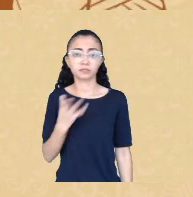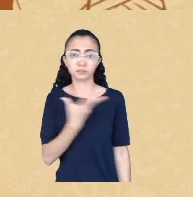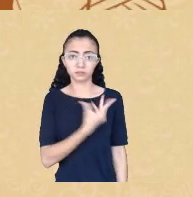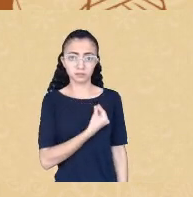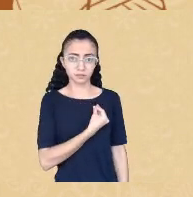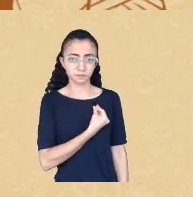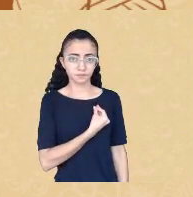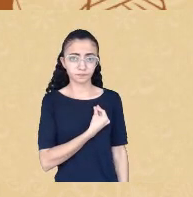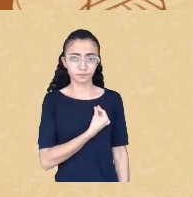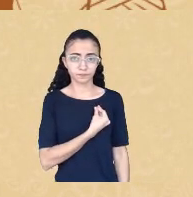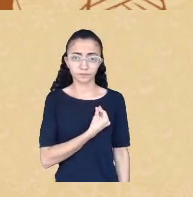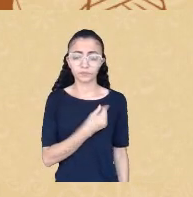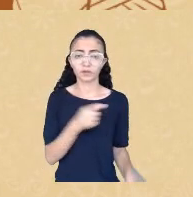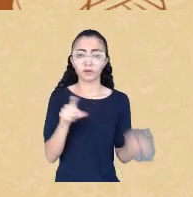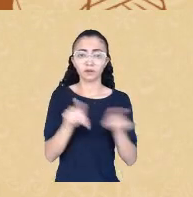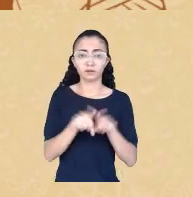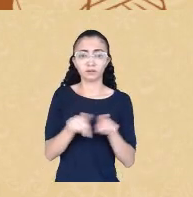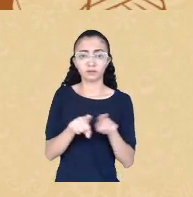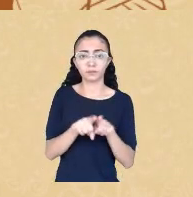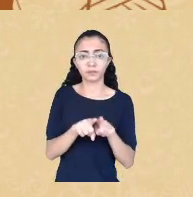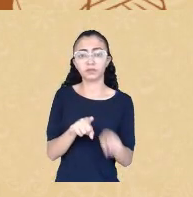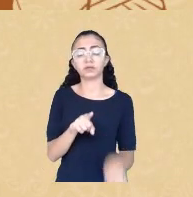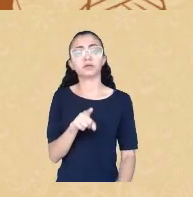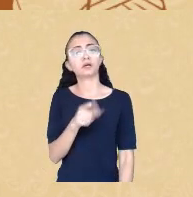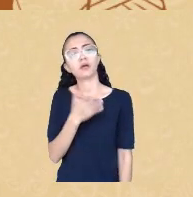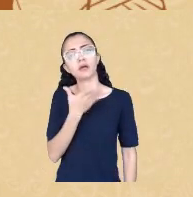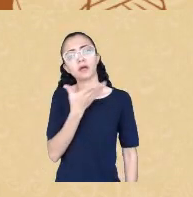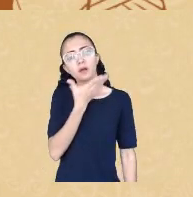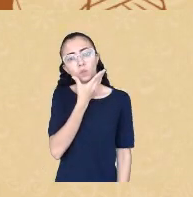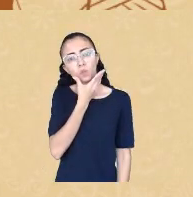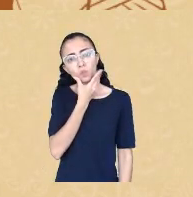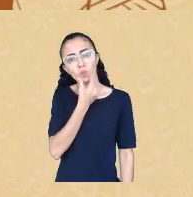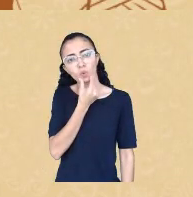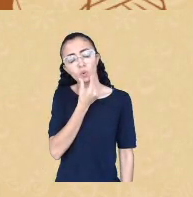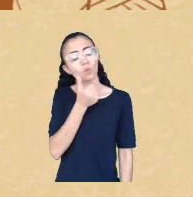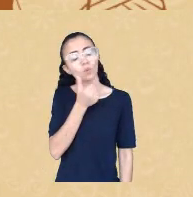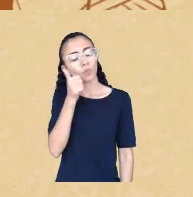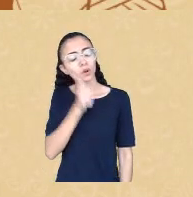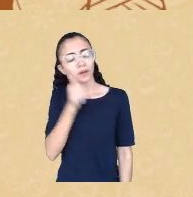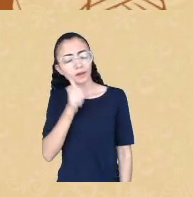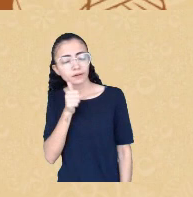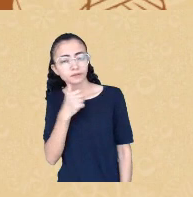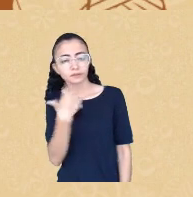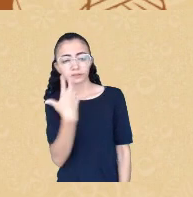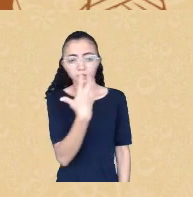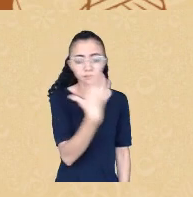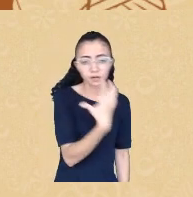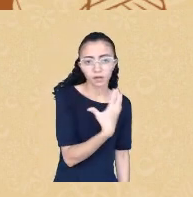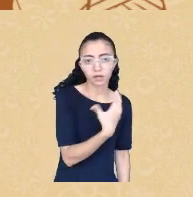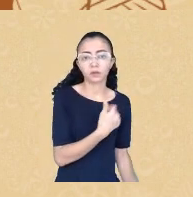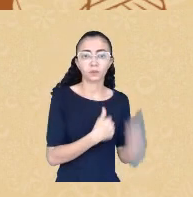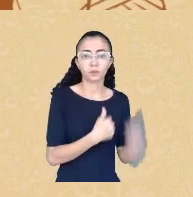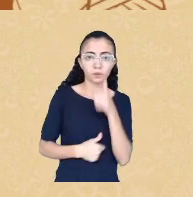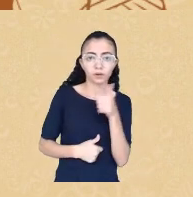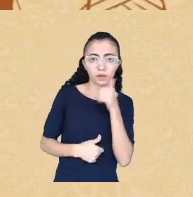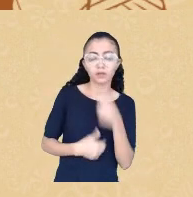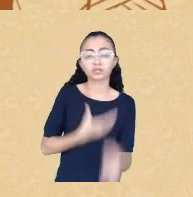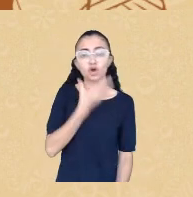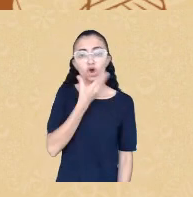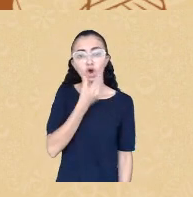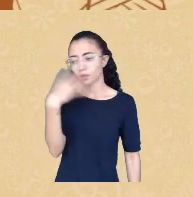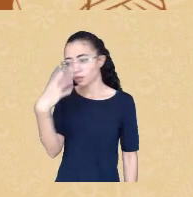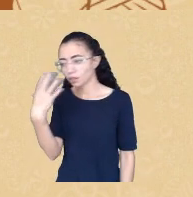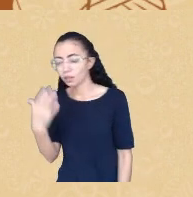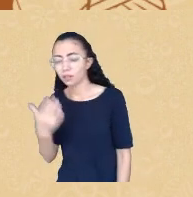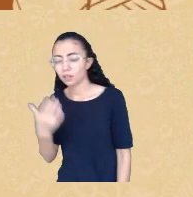mulheres, atraídas por mulheres nesses diferentes países, e dos homens atraídos por homens, dos homens